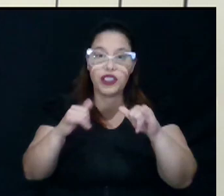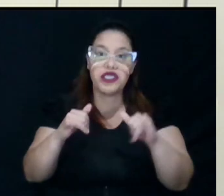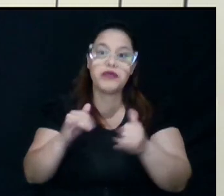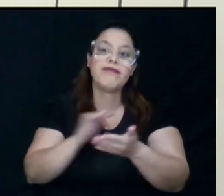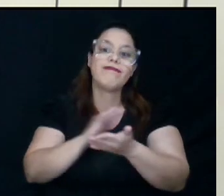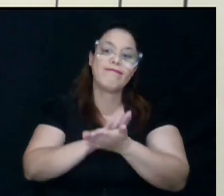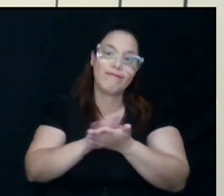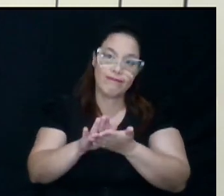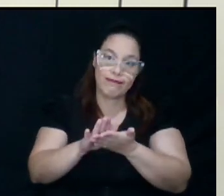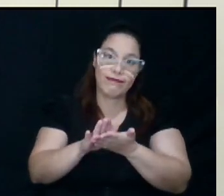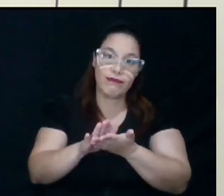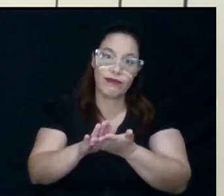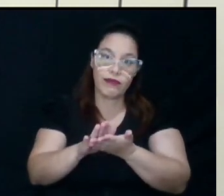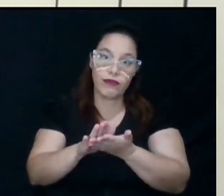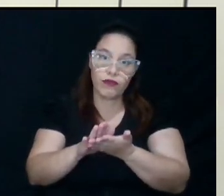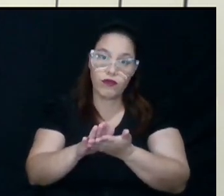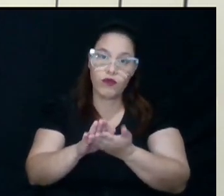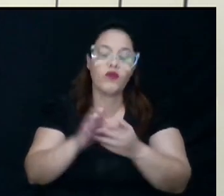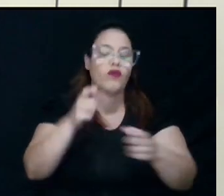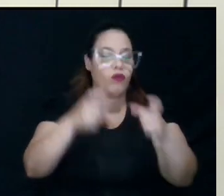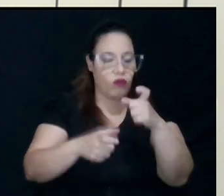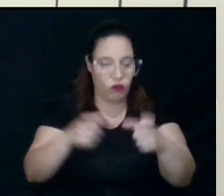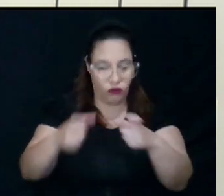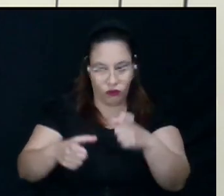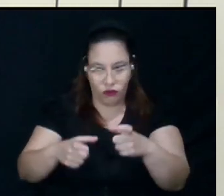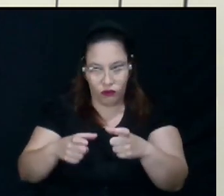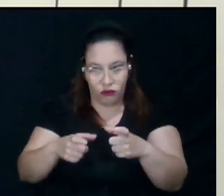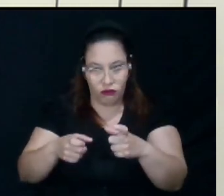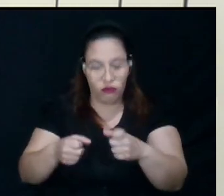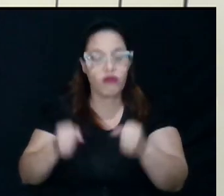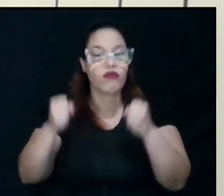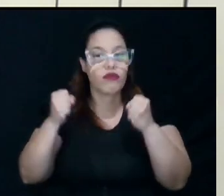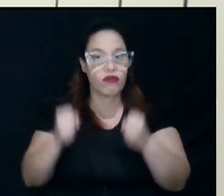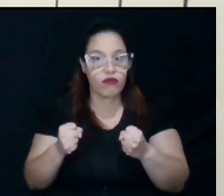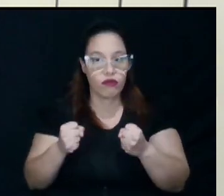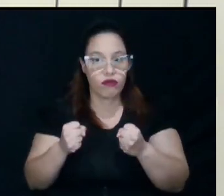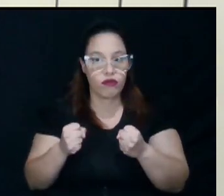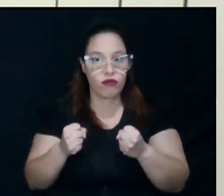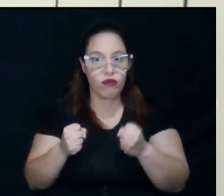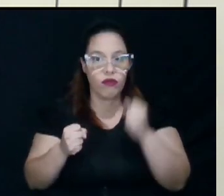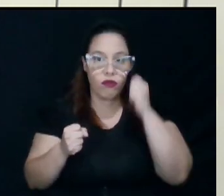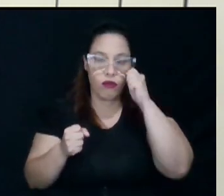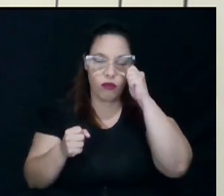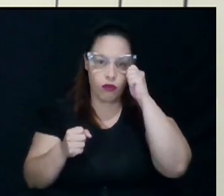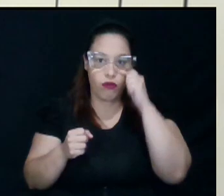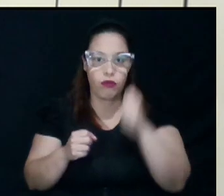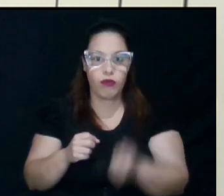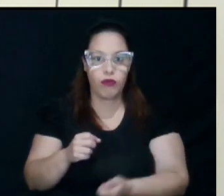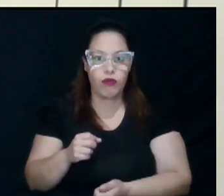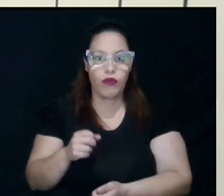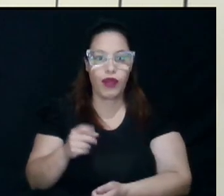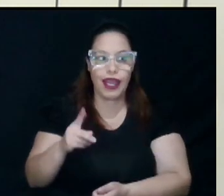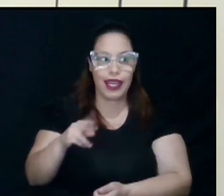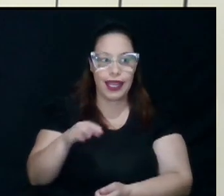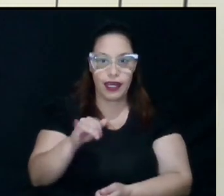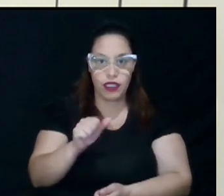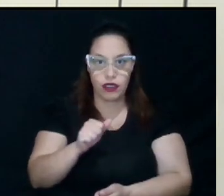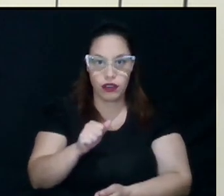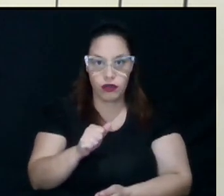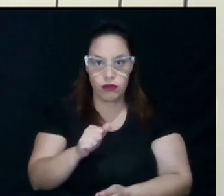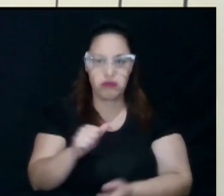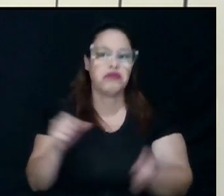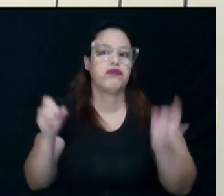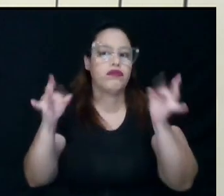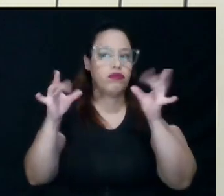nos locais em que for autorizada a instalação dos pontos de recarga, serão criadas as vagas exclusivas para